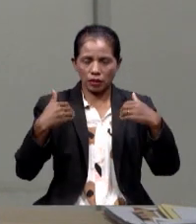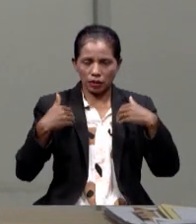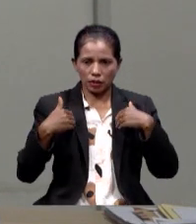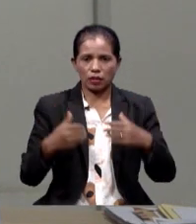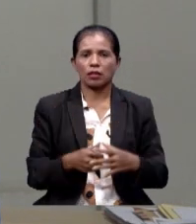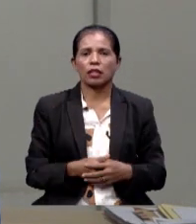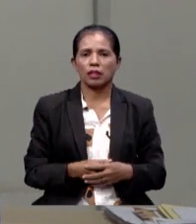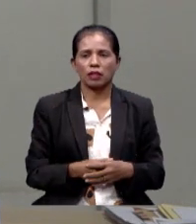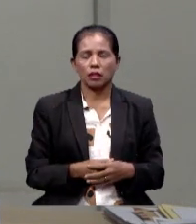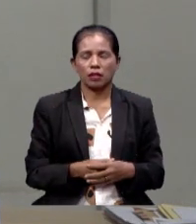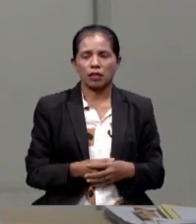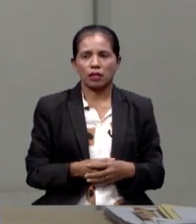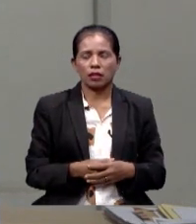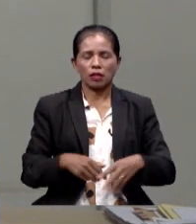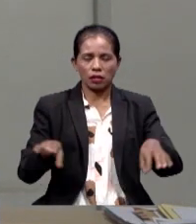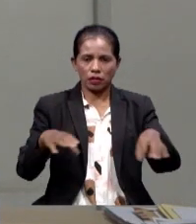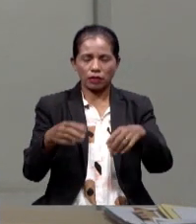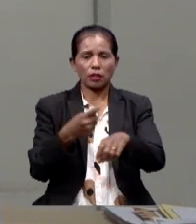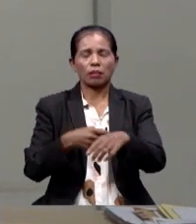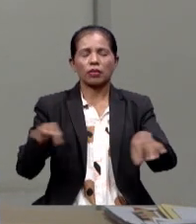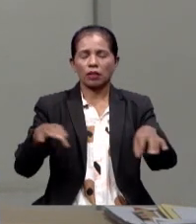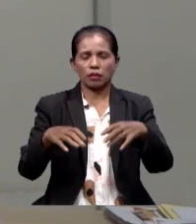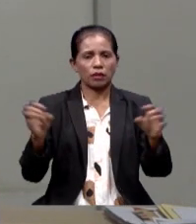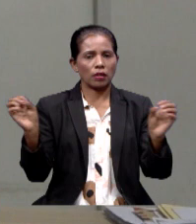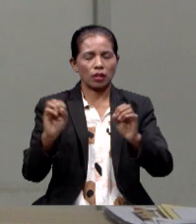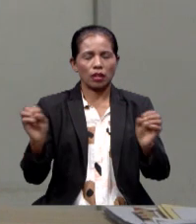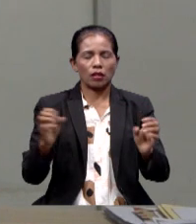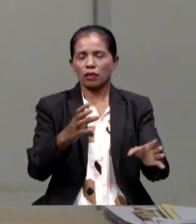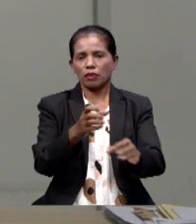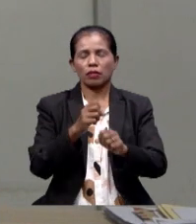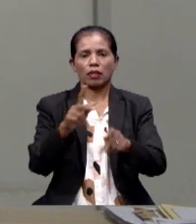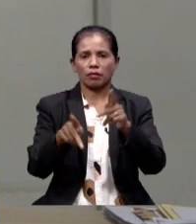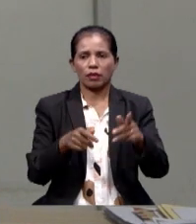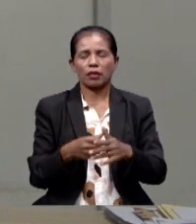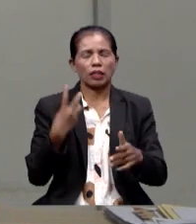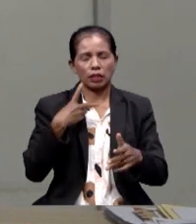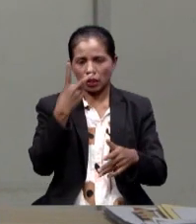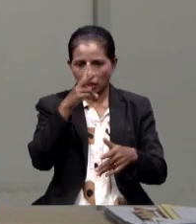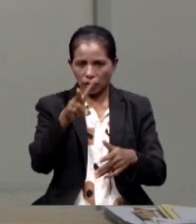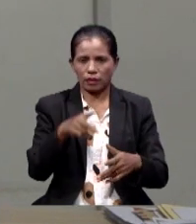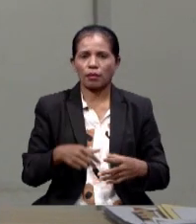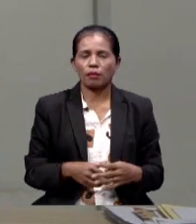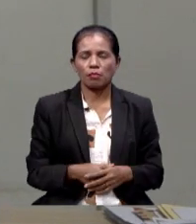do be serviço ne, pronto ne la ia butira. E mos ia naba ita se controla ita hare.